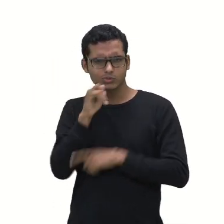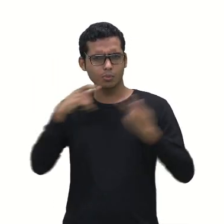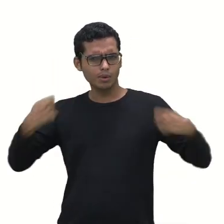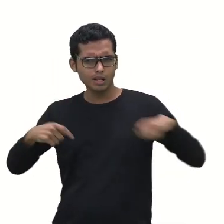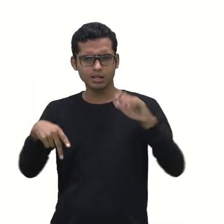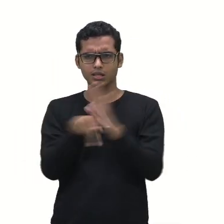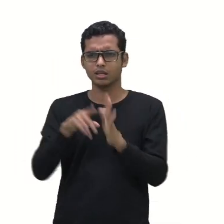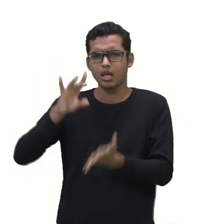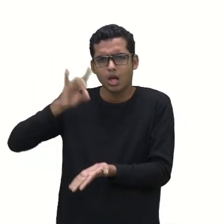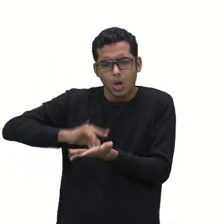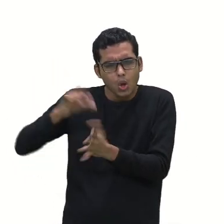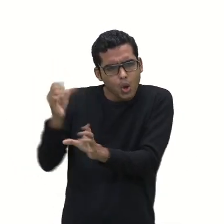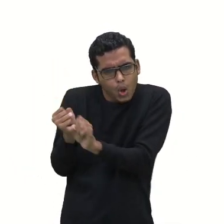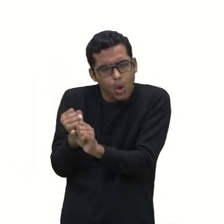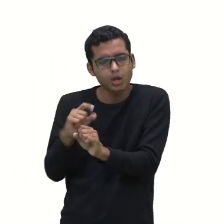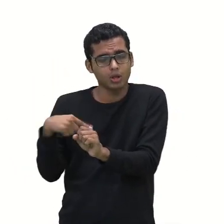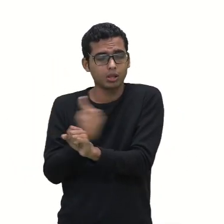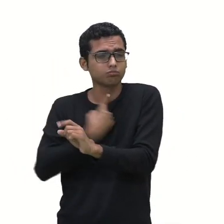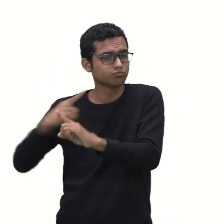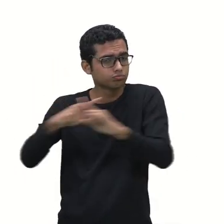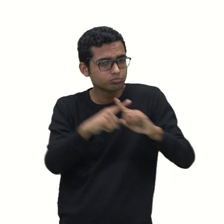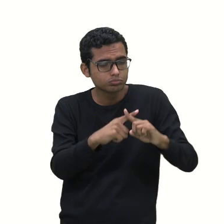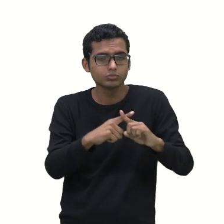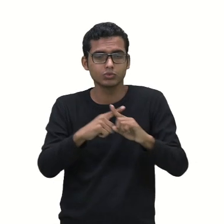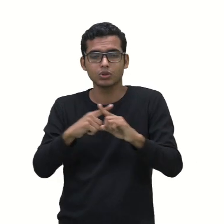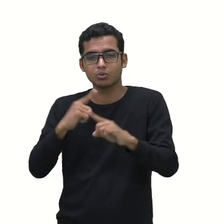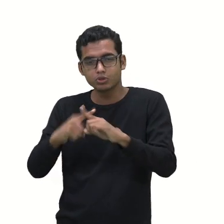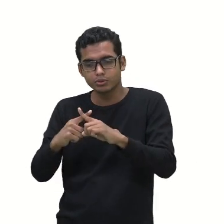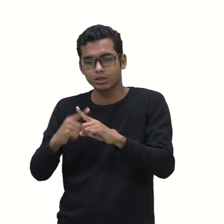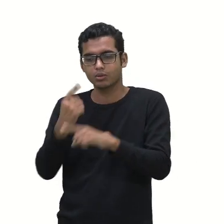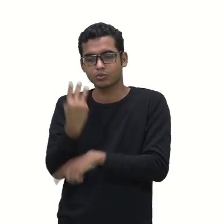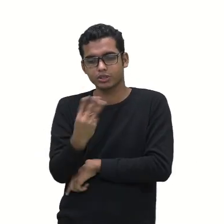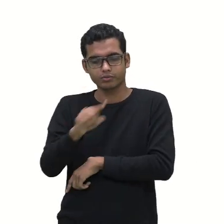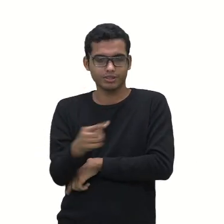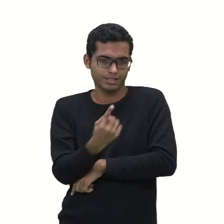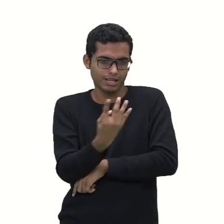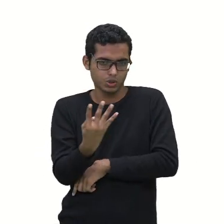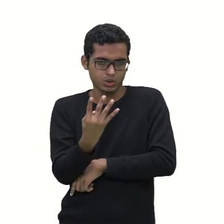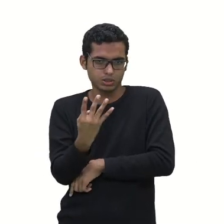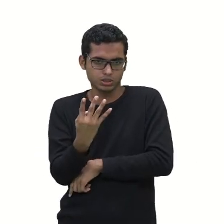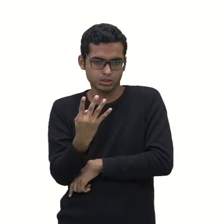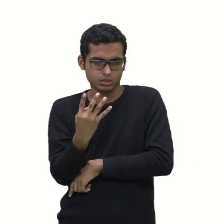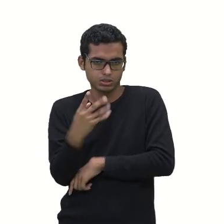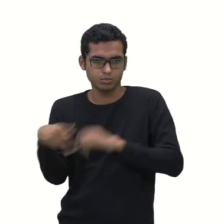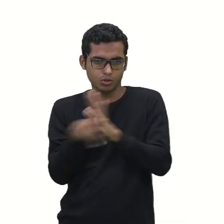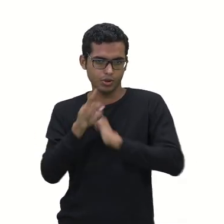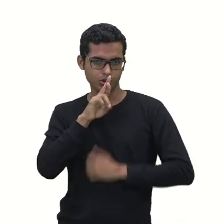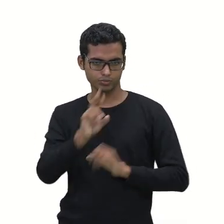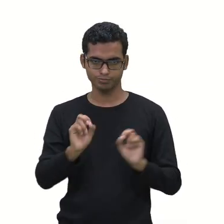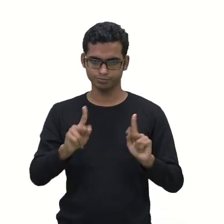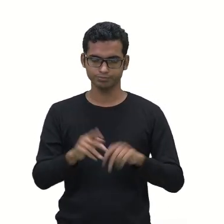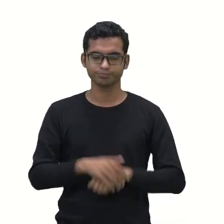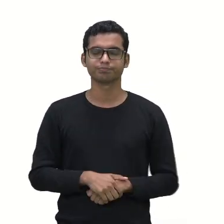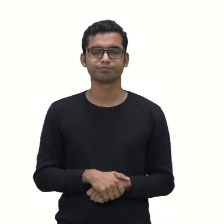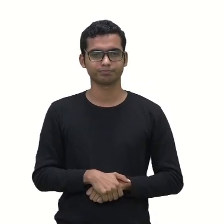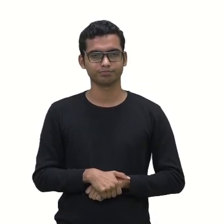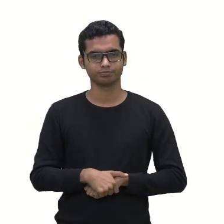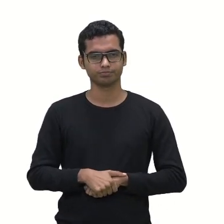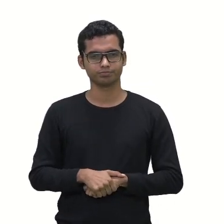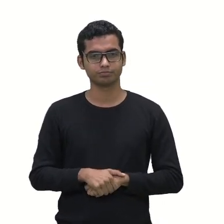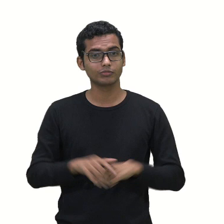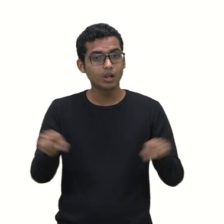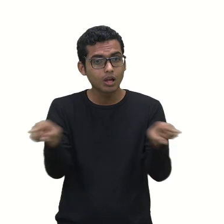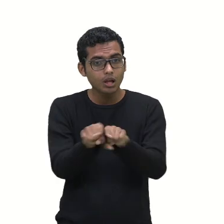necessário a gente multiplica então ainda por 3,14, tá? E o nosso último exemplo,